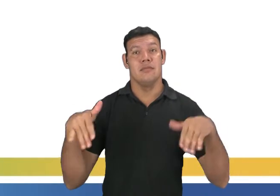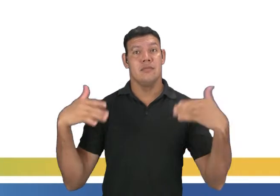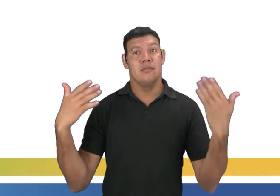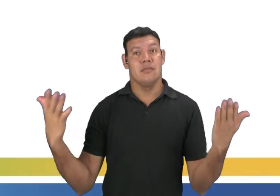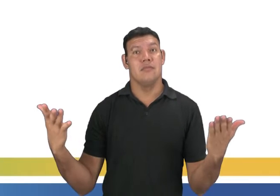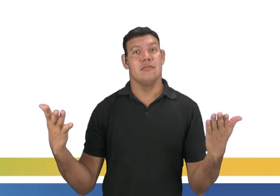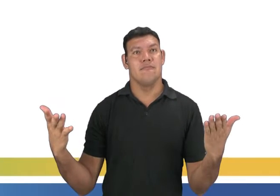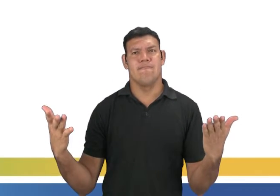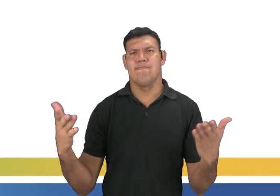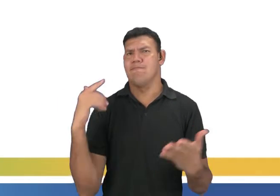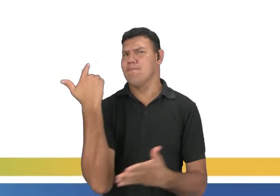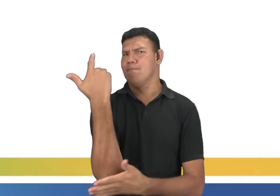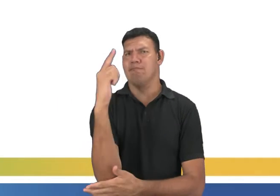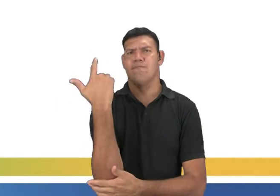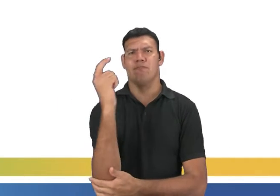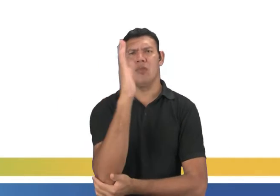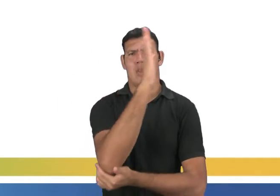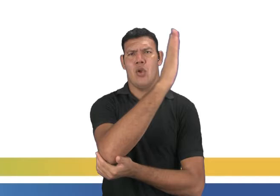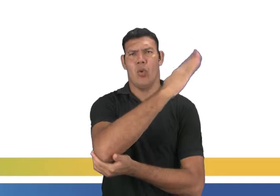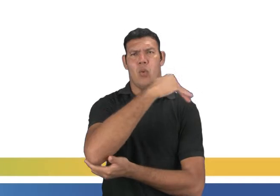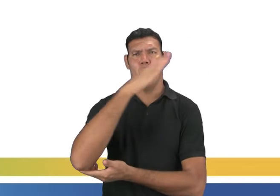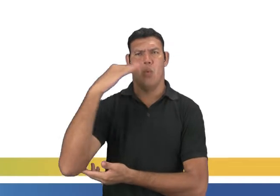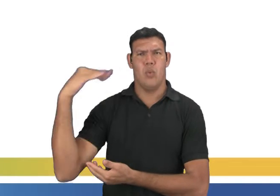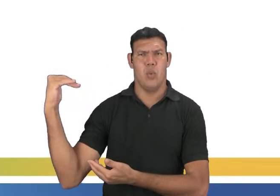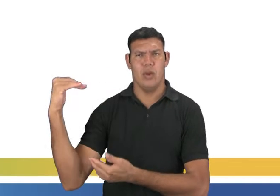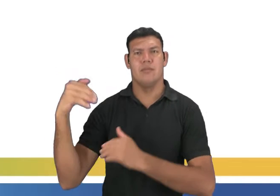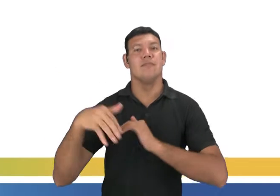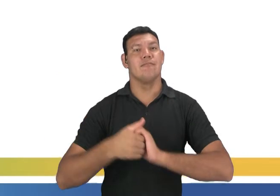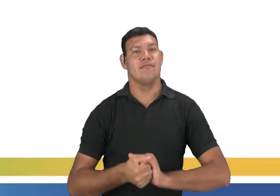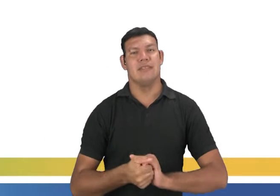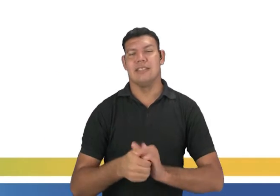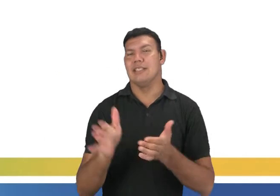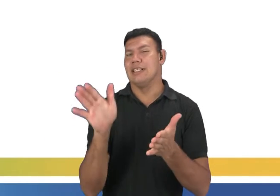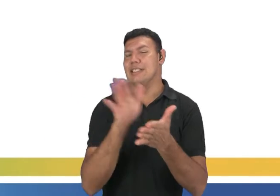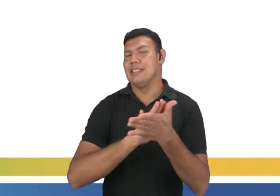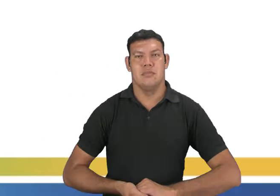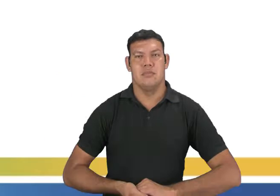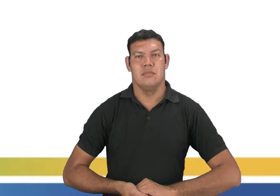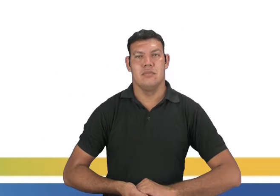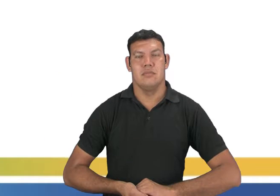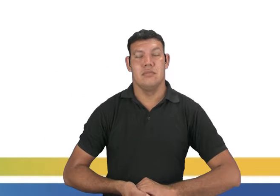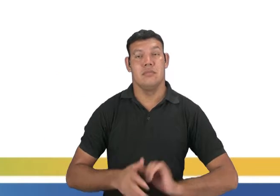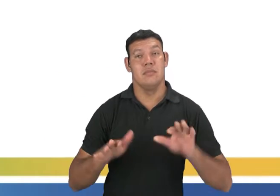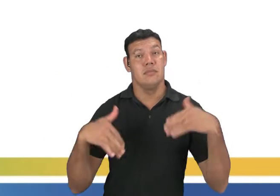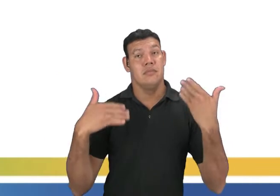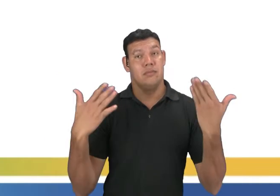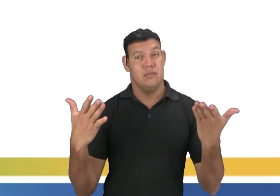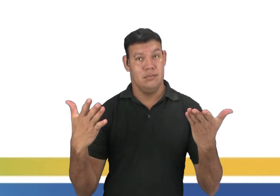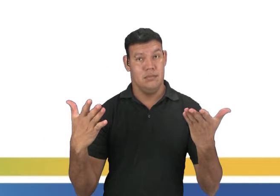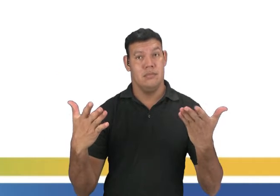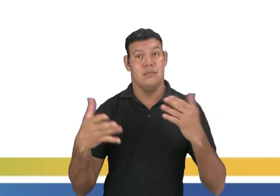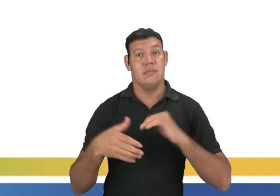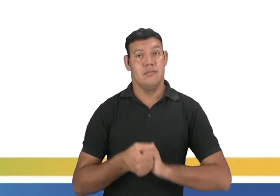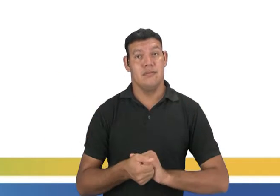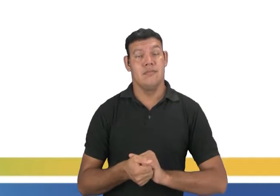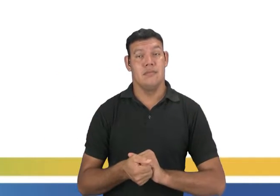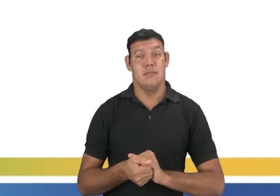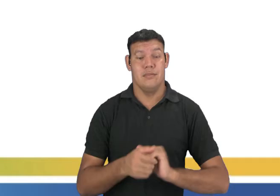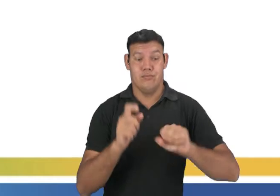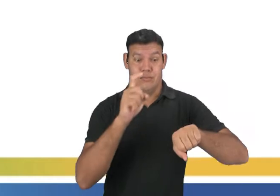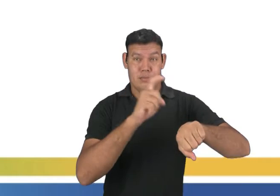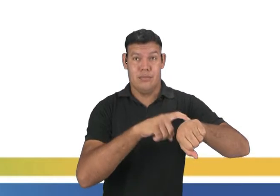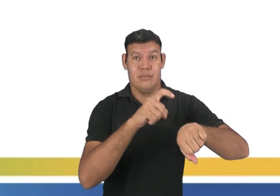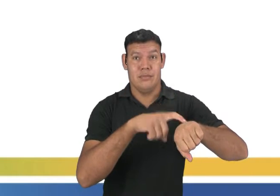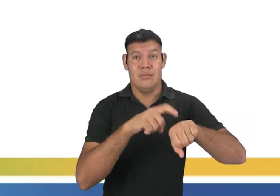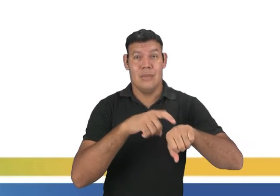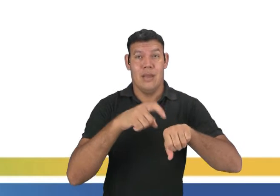caso ali, nós não temos nenhuma onda, nenhuma oscilação. Então, a partir do momento que tem